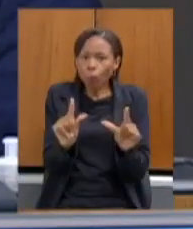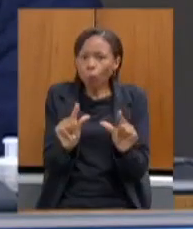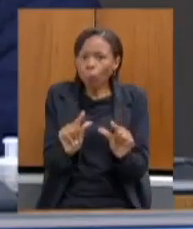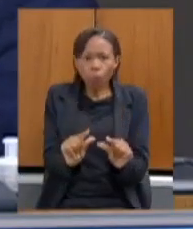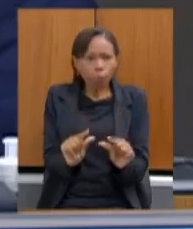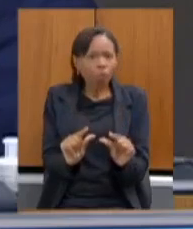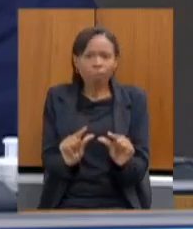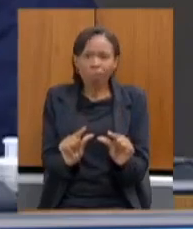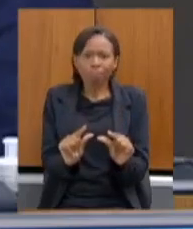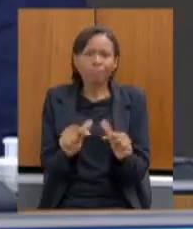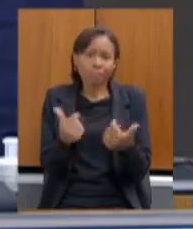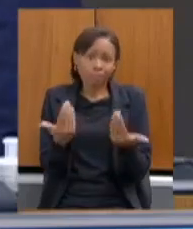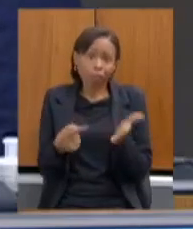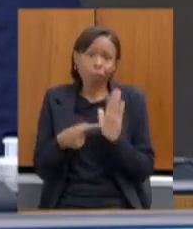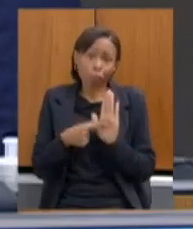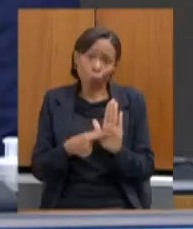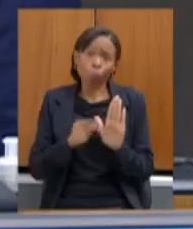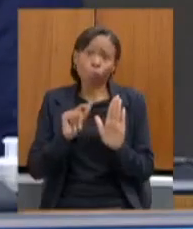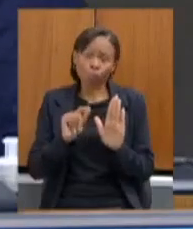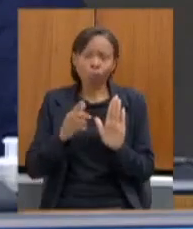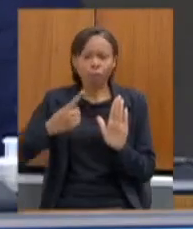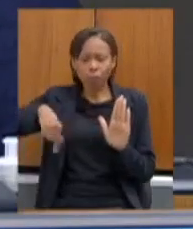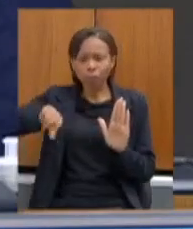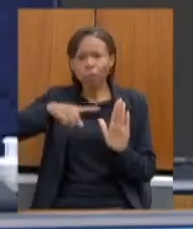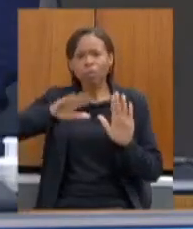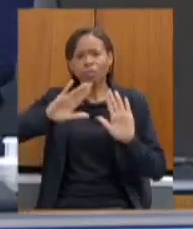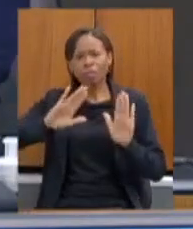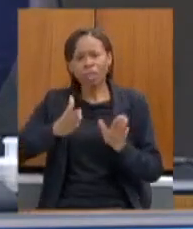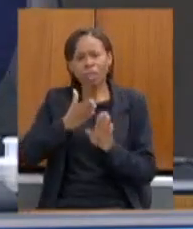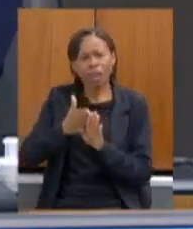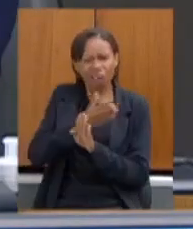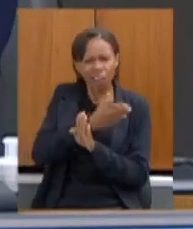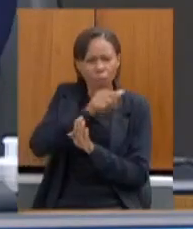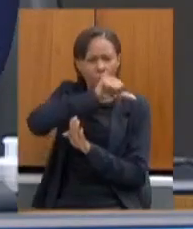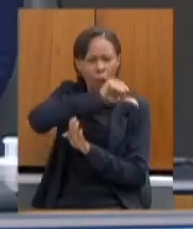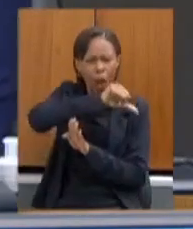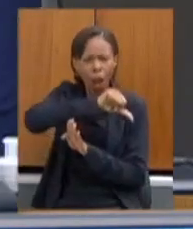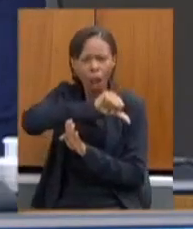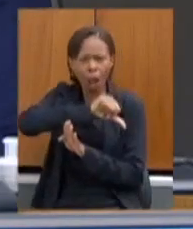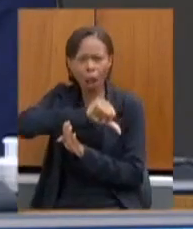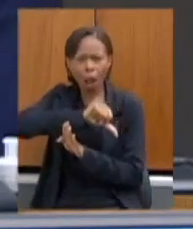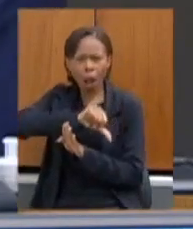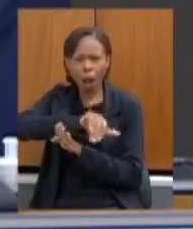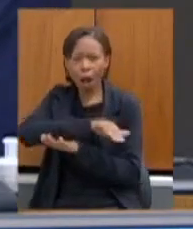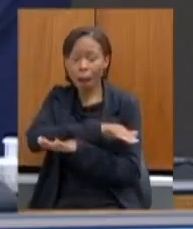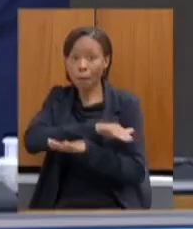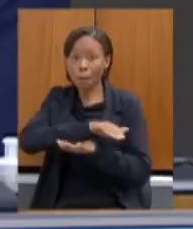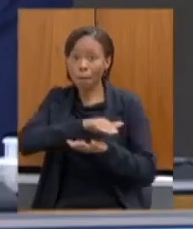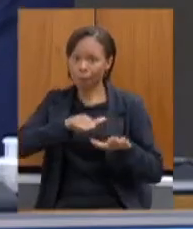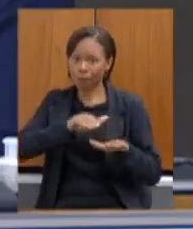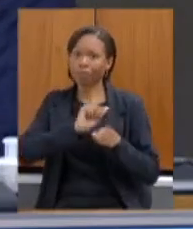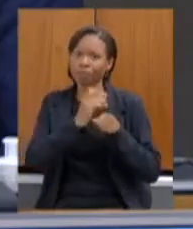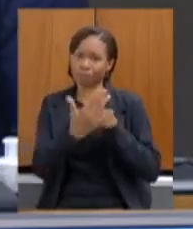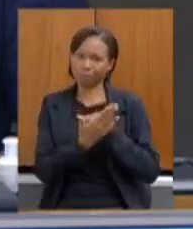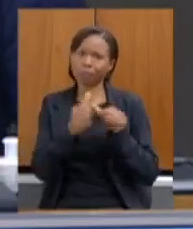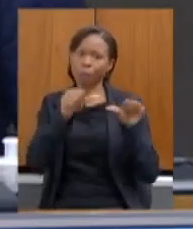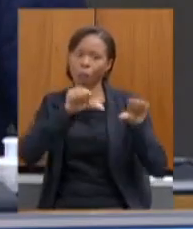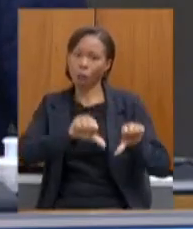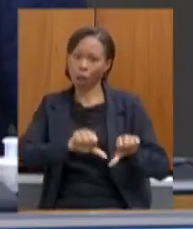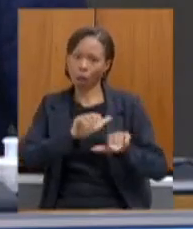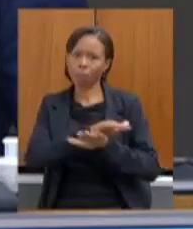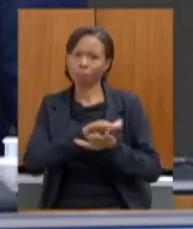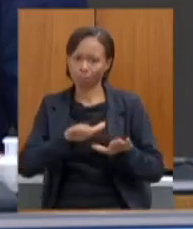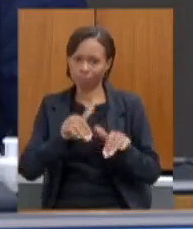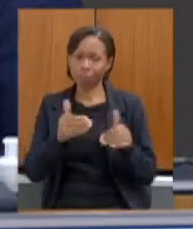indicava que estávamos passando já pela pior fase da pandemia no nosso Estado.